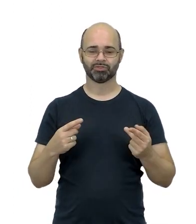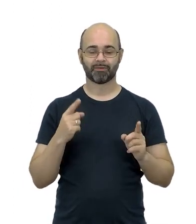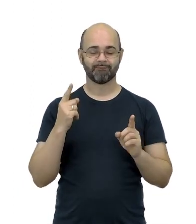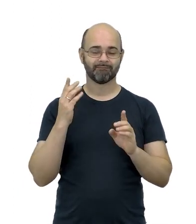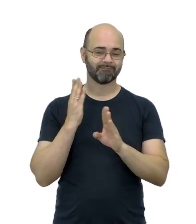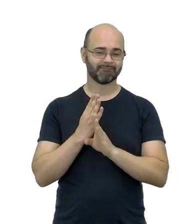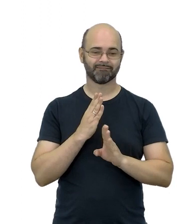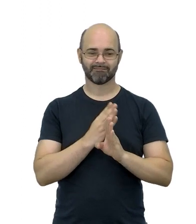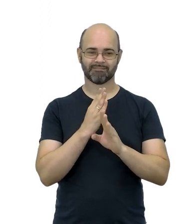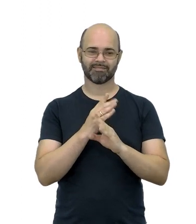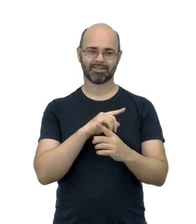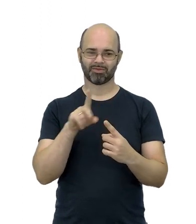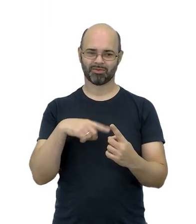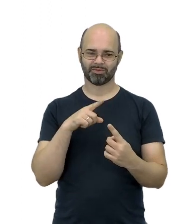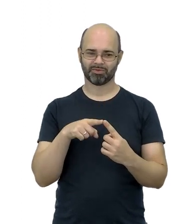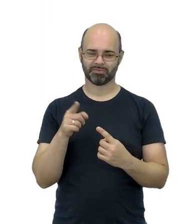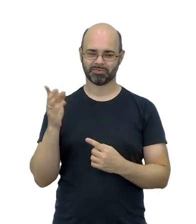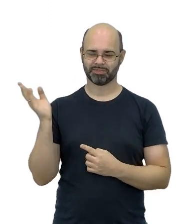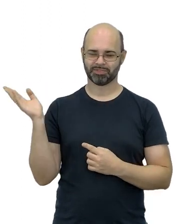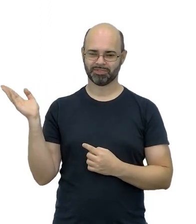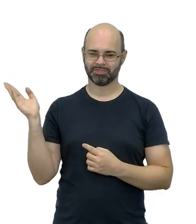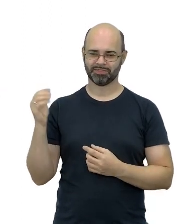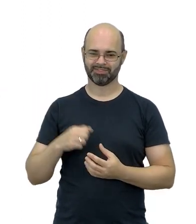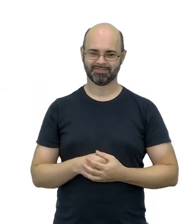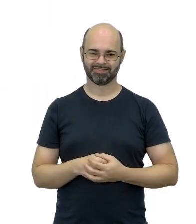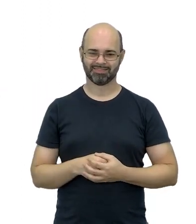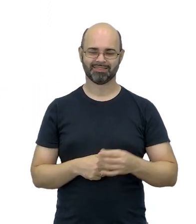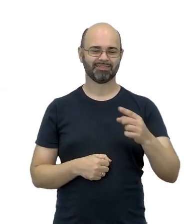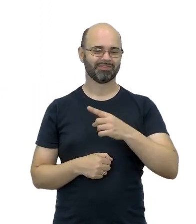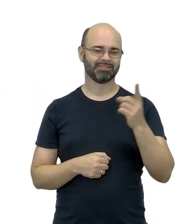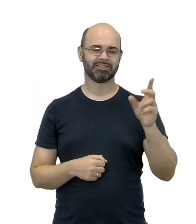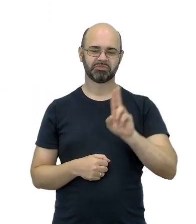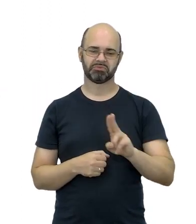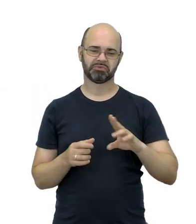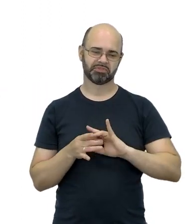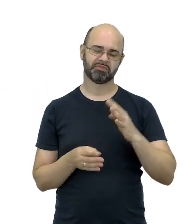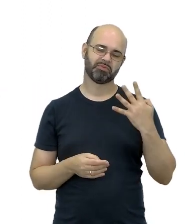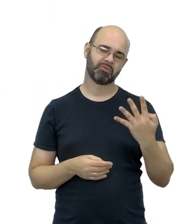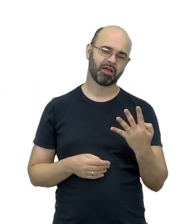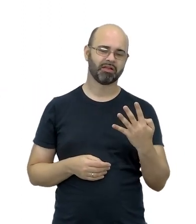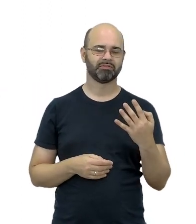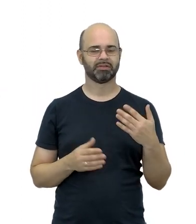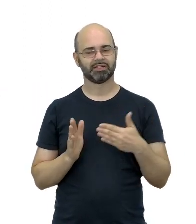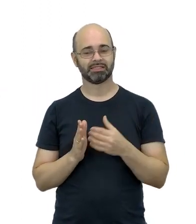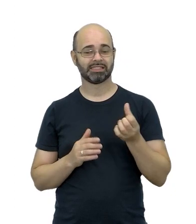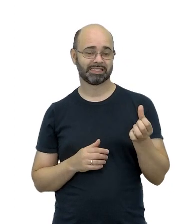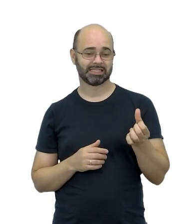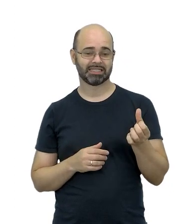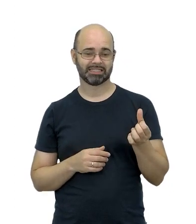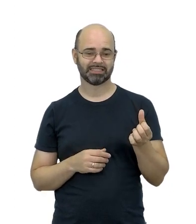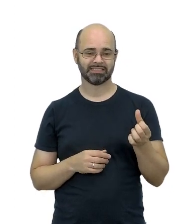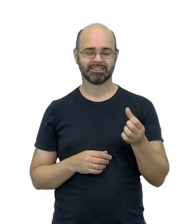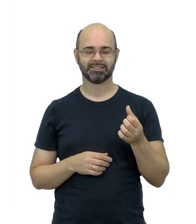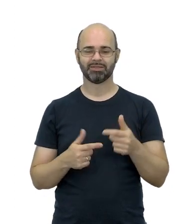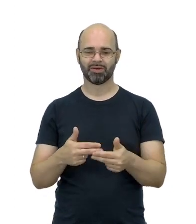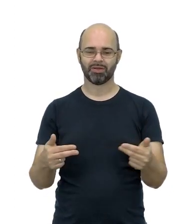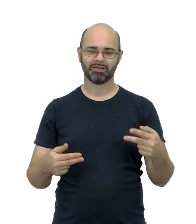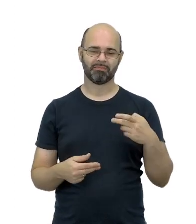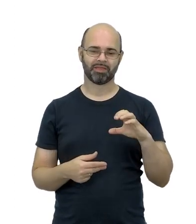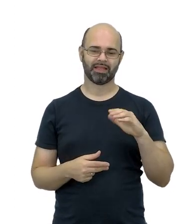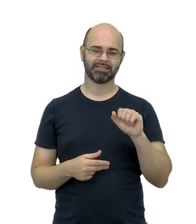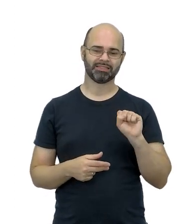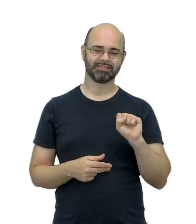os objetivos, né? Vocês podem utilizar de 4 a 6 peças para cada grupo, é importante, né?